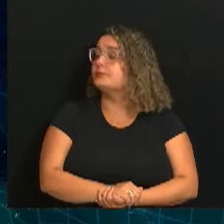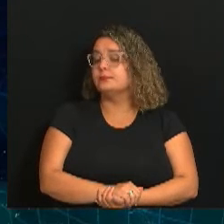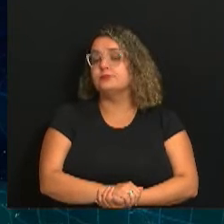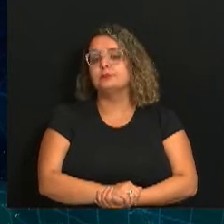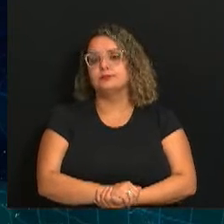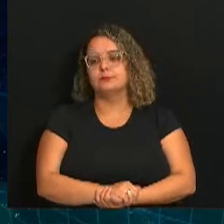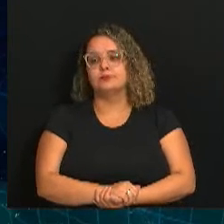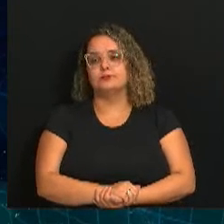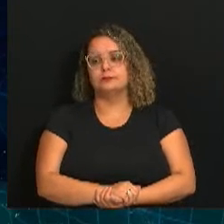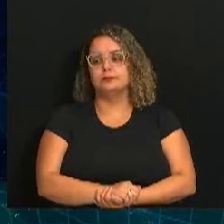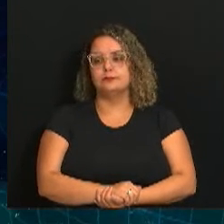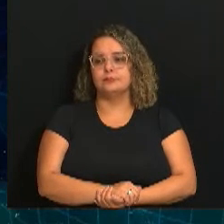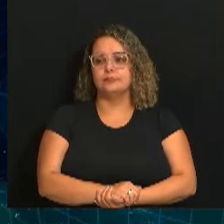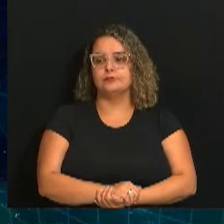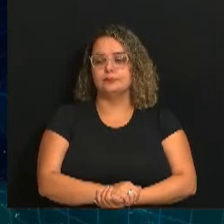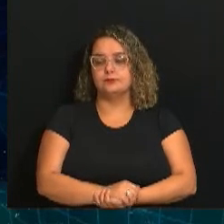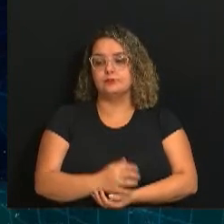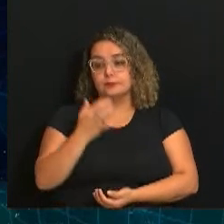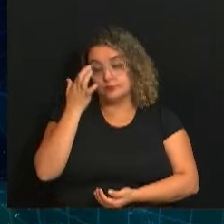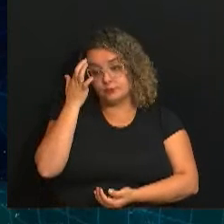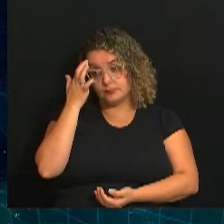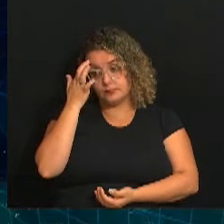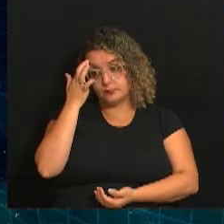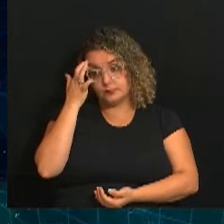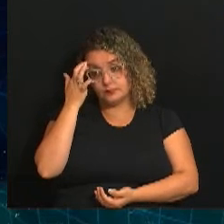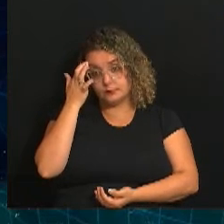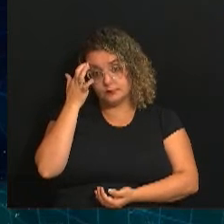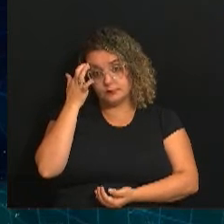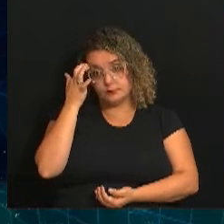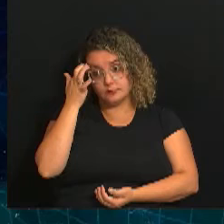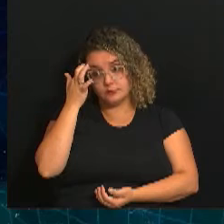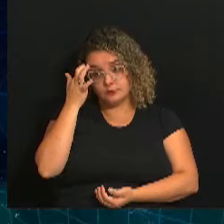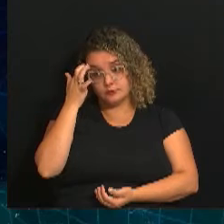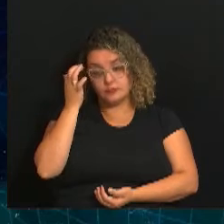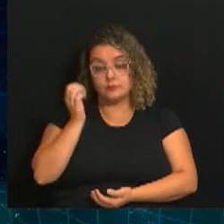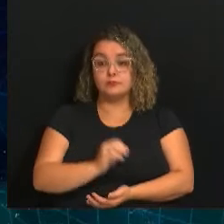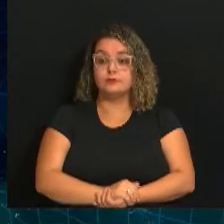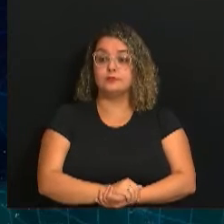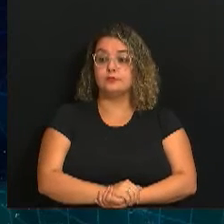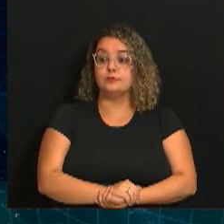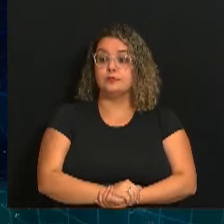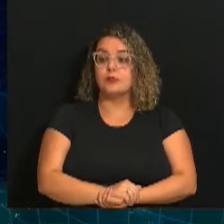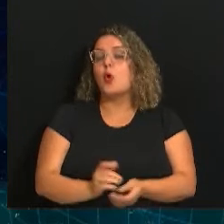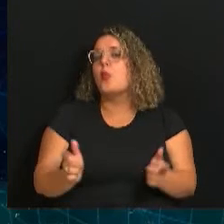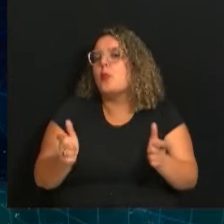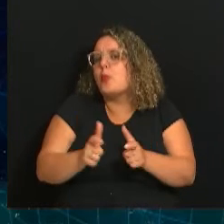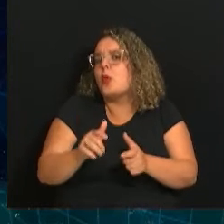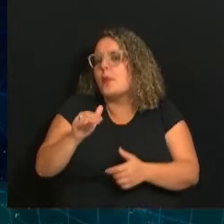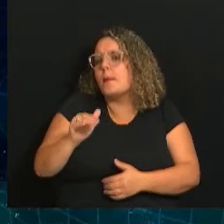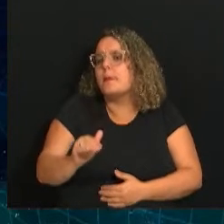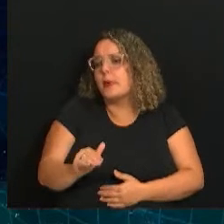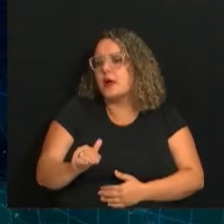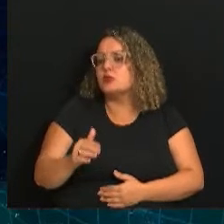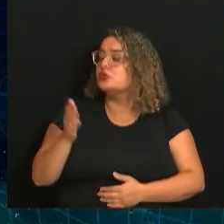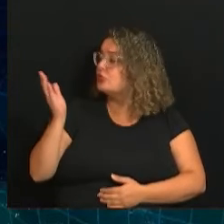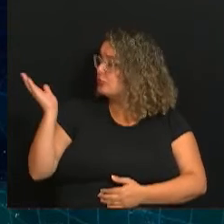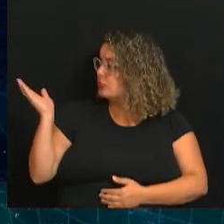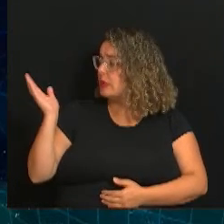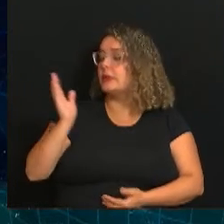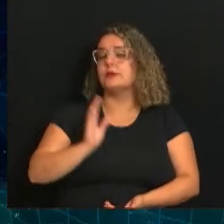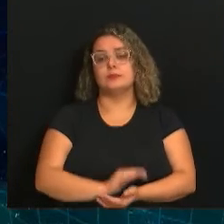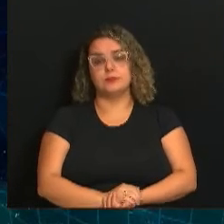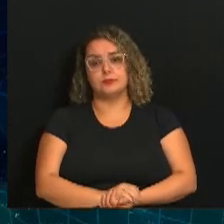exames laboratoriais para essa confirmação. Então, são esses números dos 2 primeiros meses do ano que estavam represados